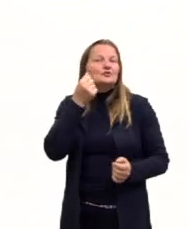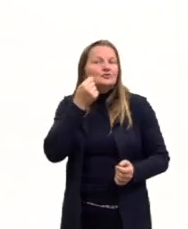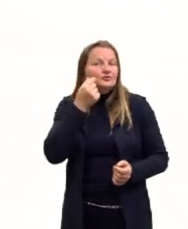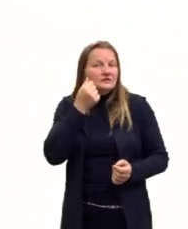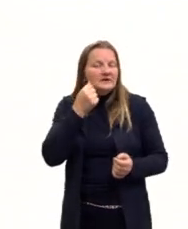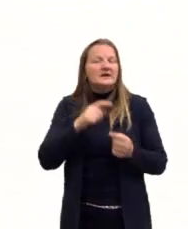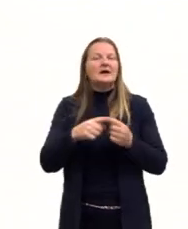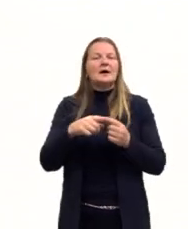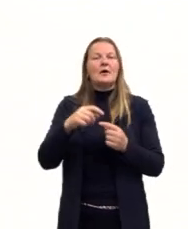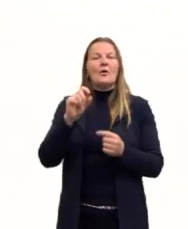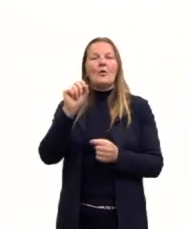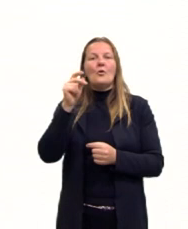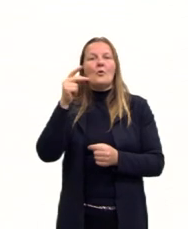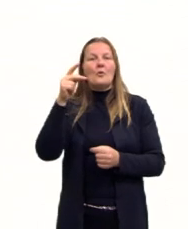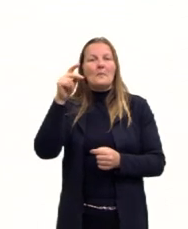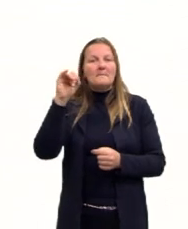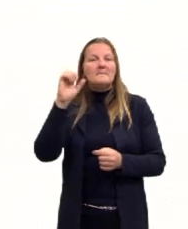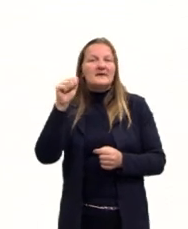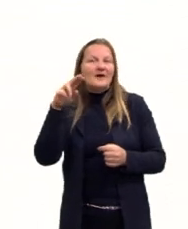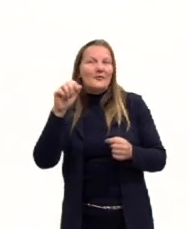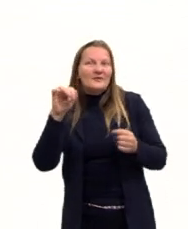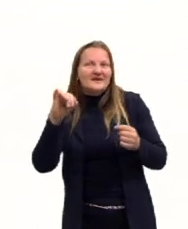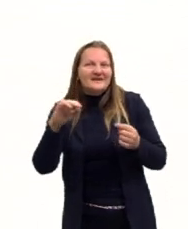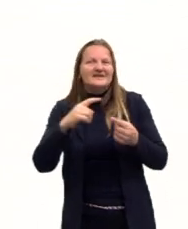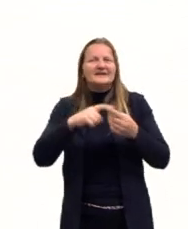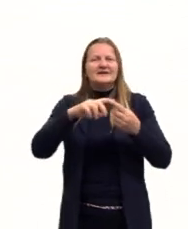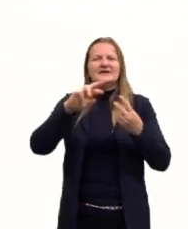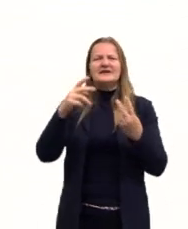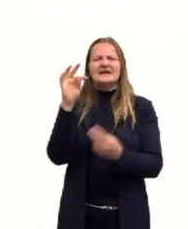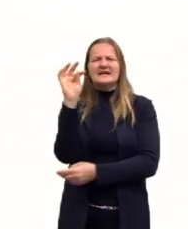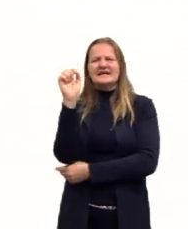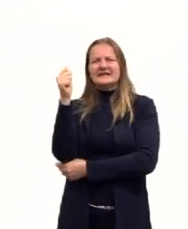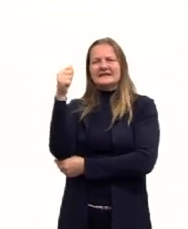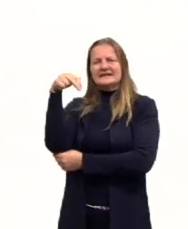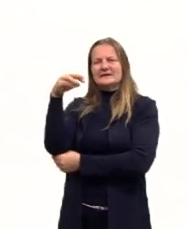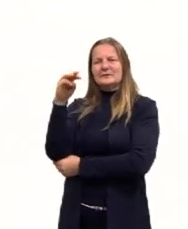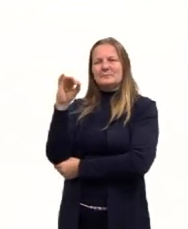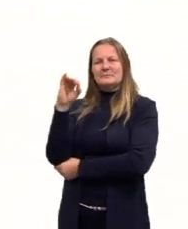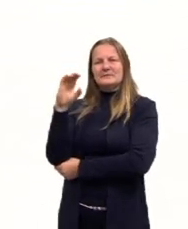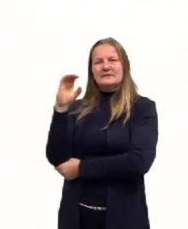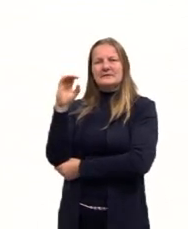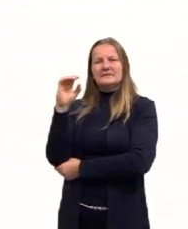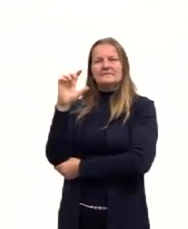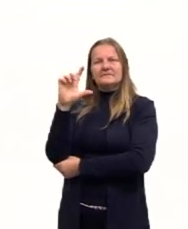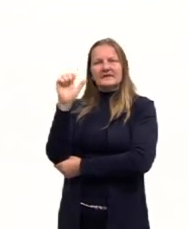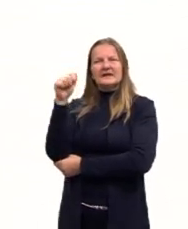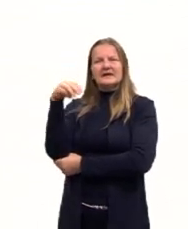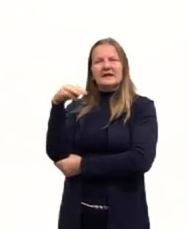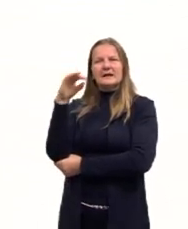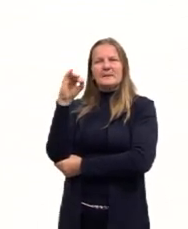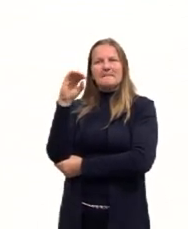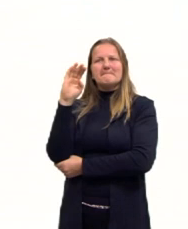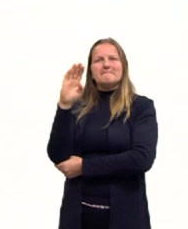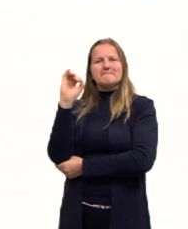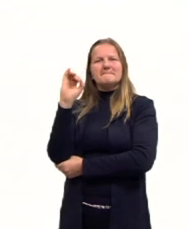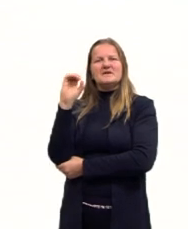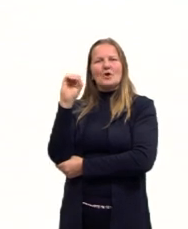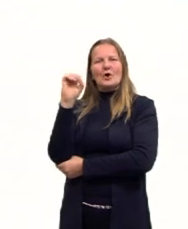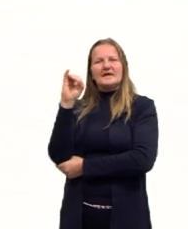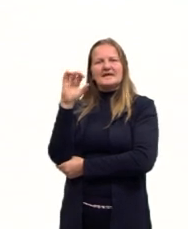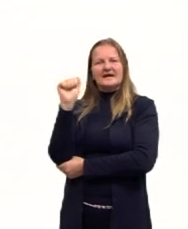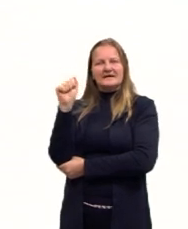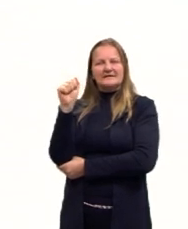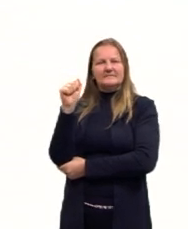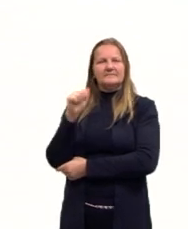Piauí e tambo ai meu Deus lambeóia no Rio Grande do